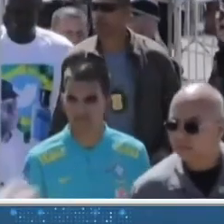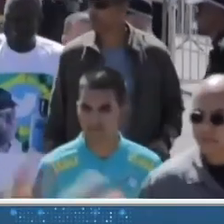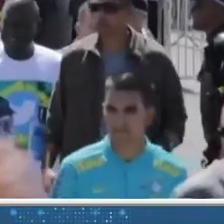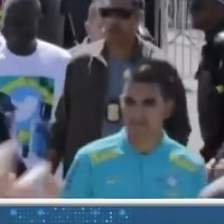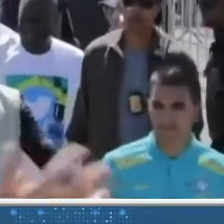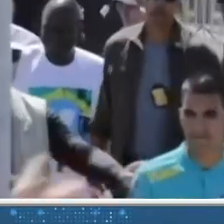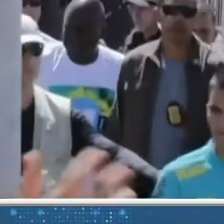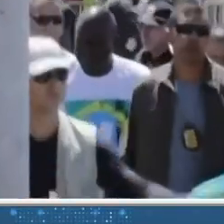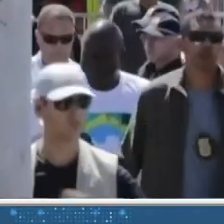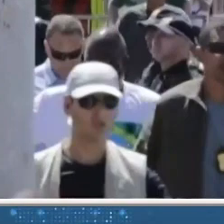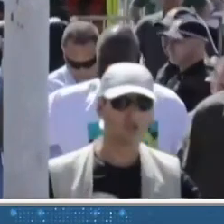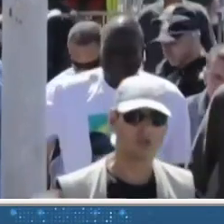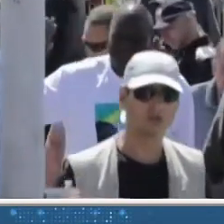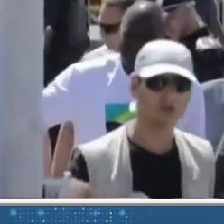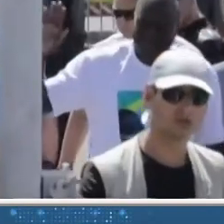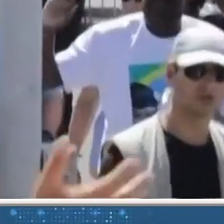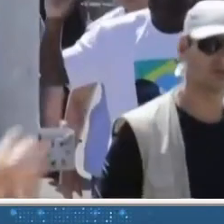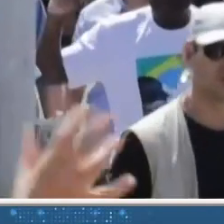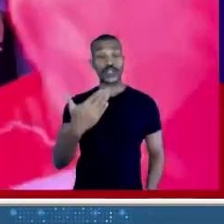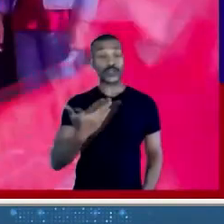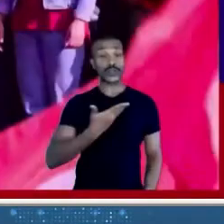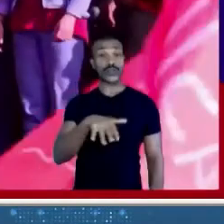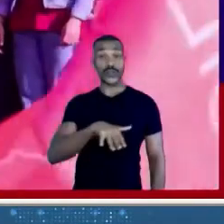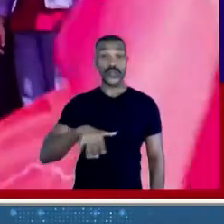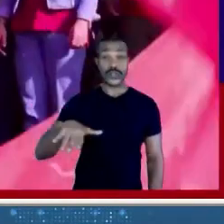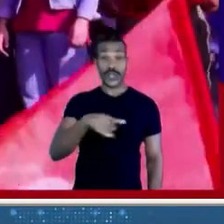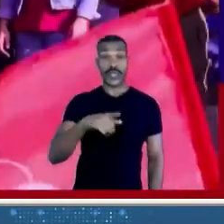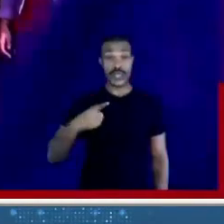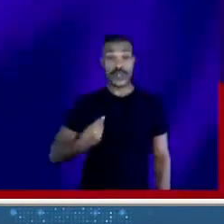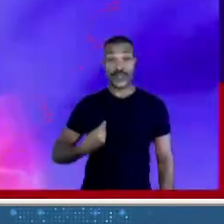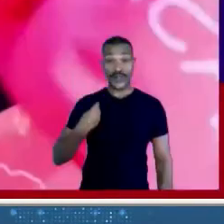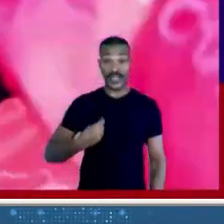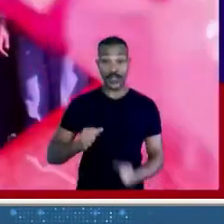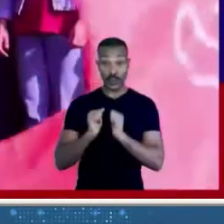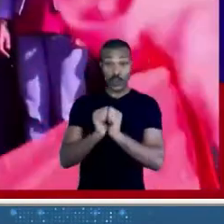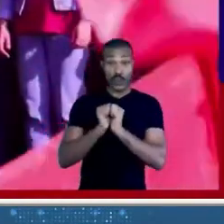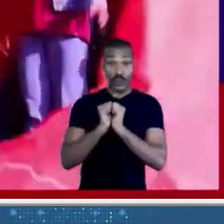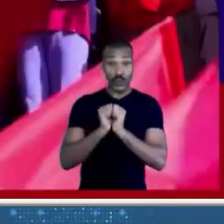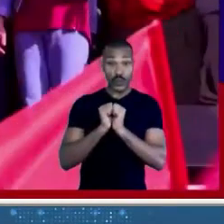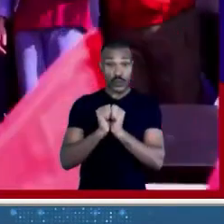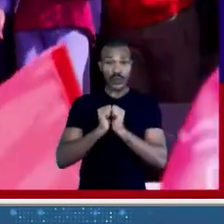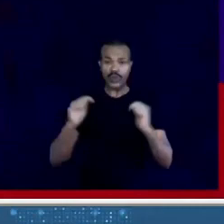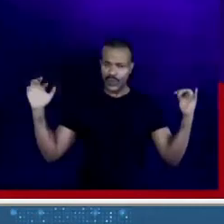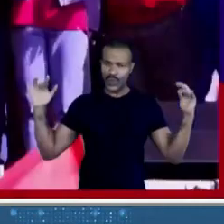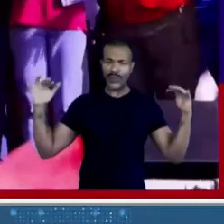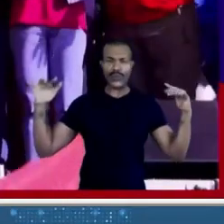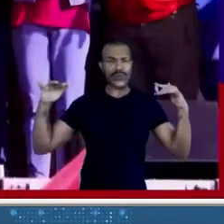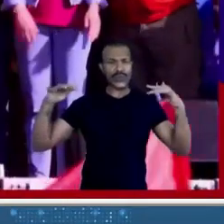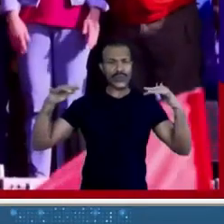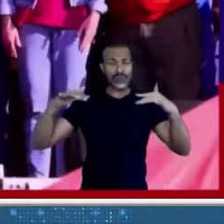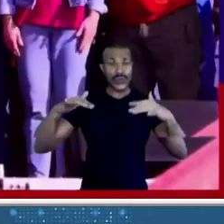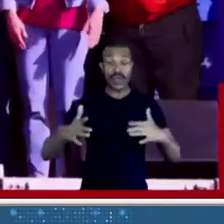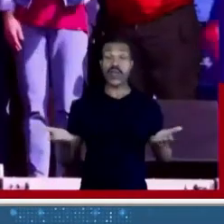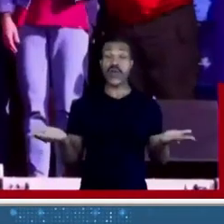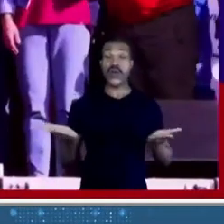Guimarães, Aureliano Chaves, Brizola, tinha um monte de gente que tinha uma história fantástica no Brasil. E o Collor só foi aos debates. Estava na